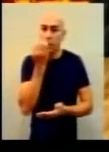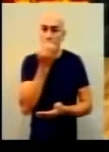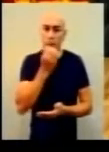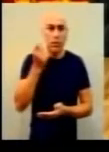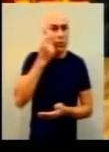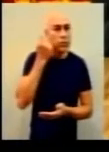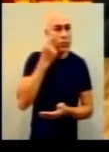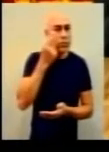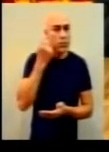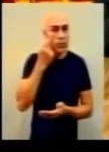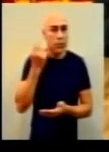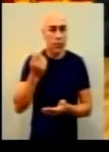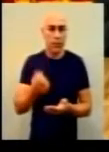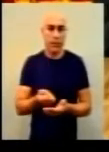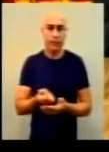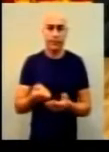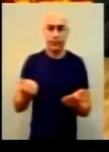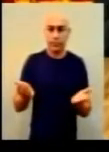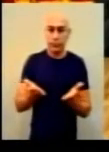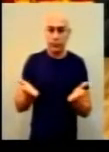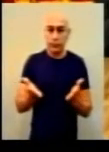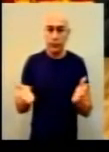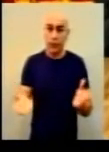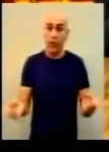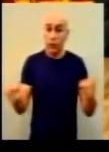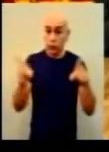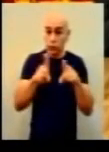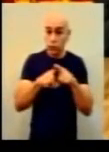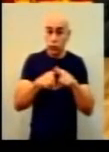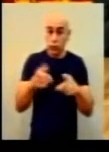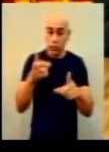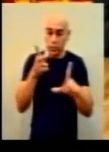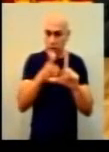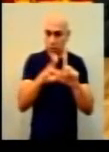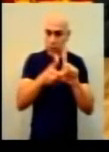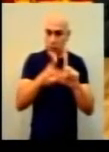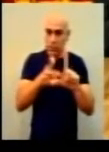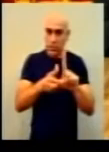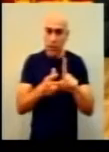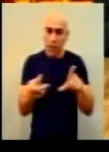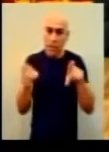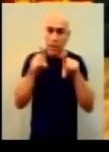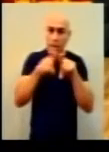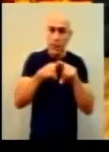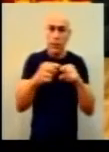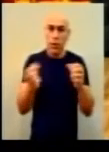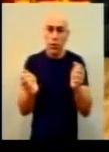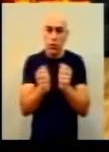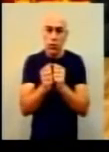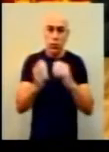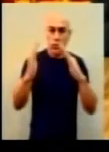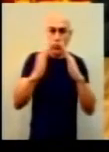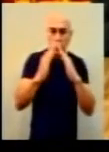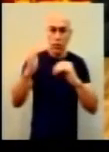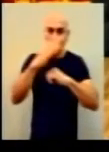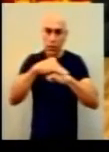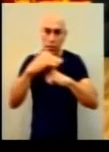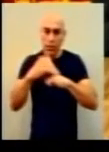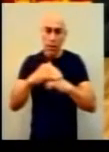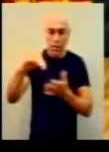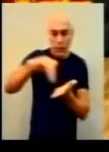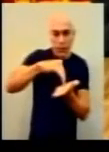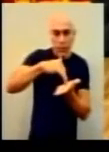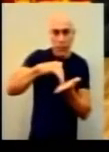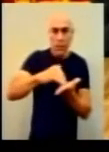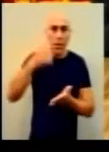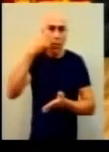e Domingos Carvalho, que participam dessa transmissão por meio de uma parceria do Lar de Fátima com a